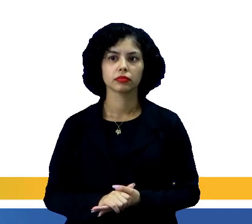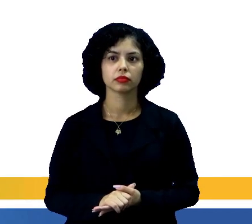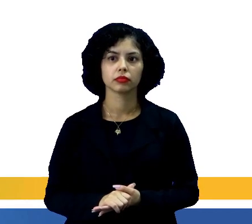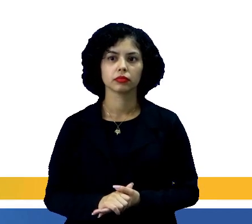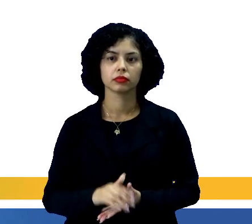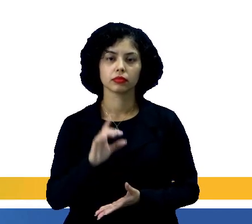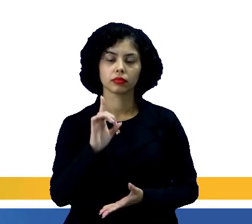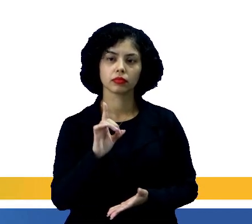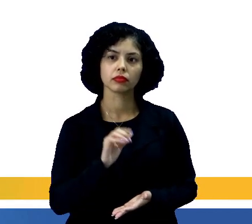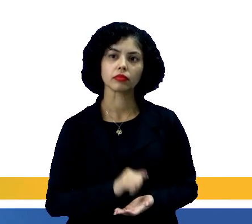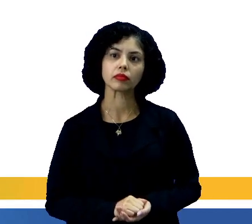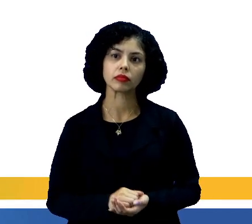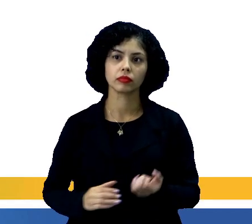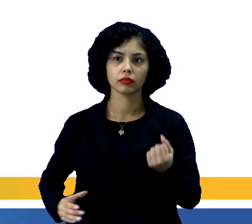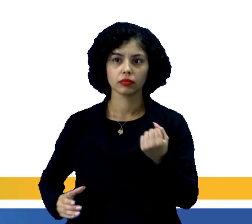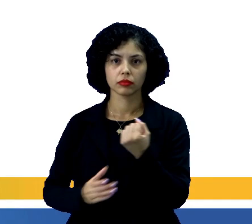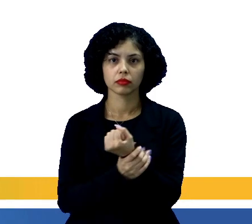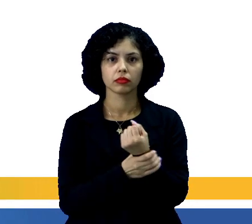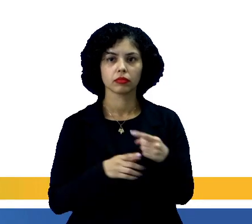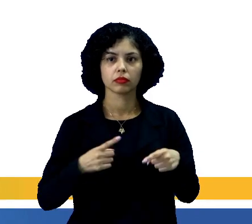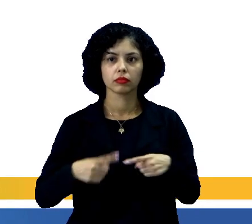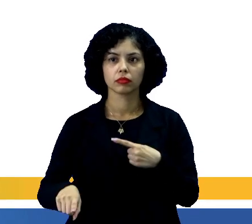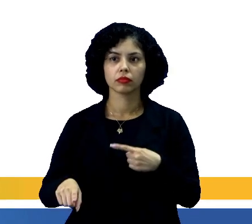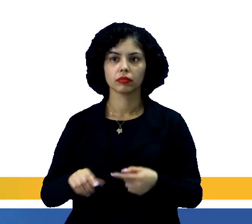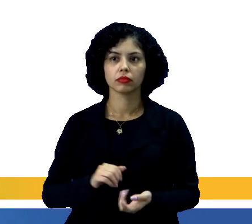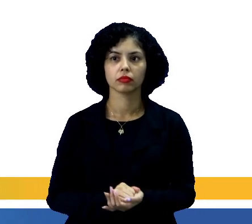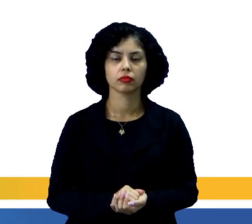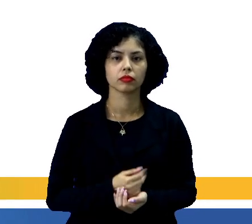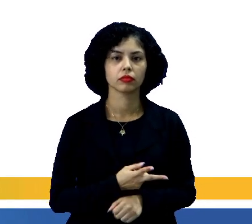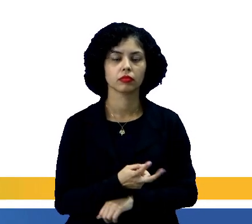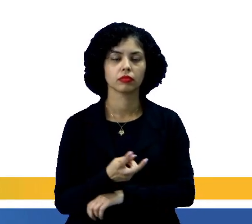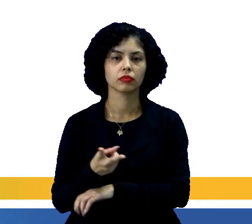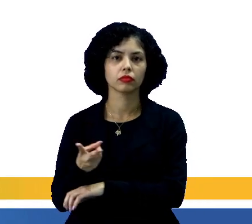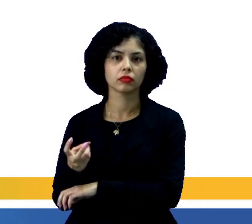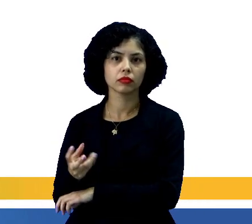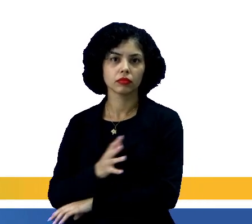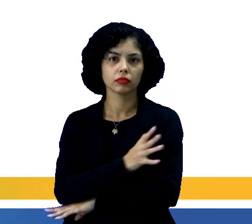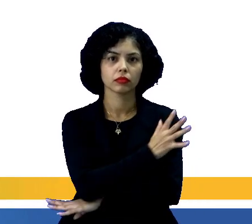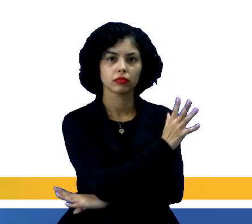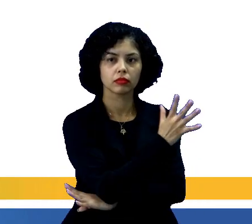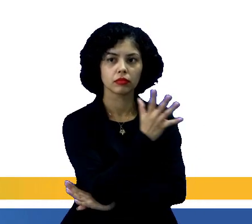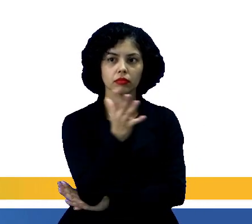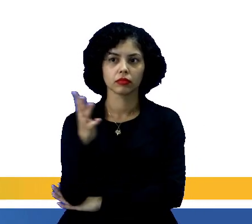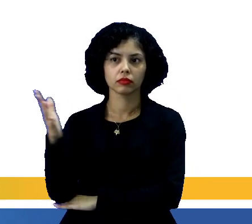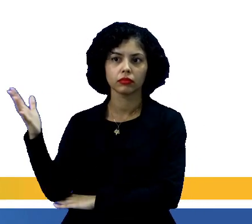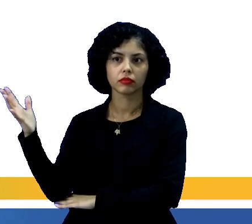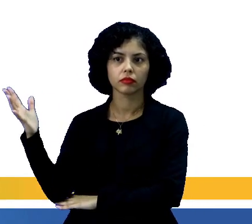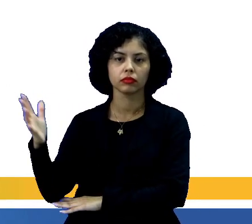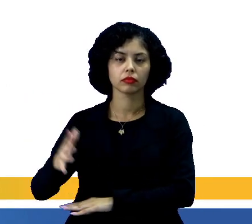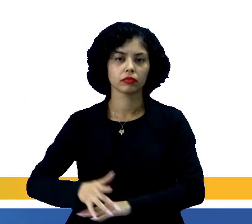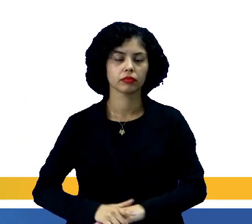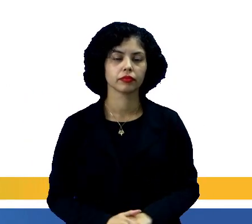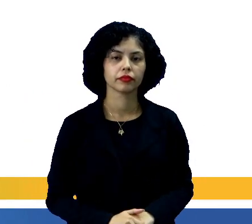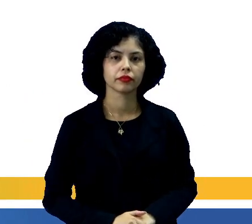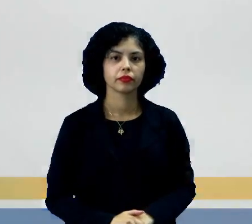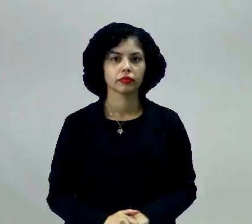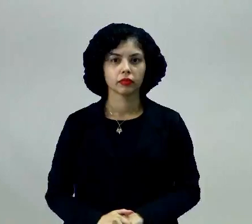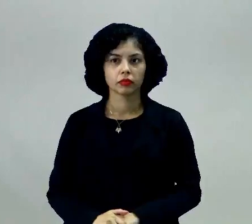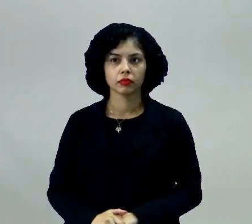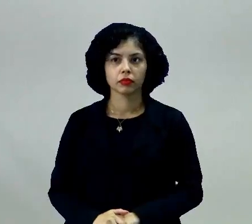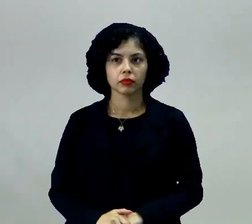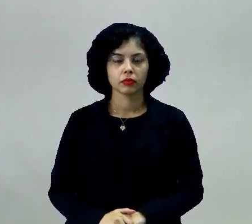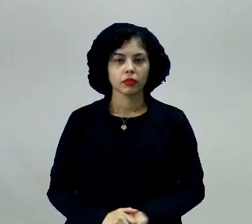letra D, proibição permanente da exploração da natureza. Ou